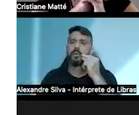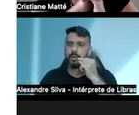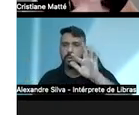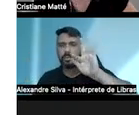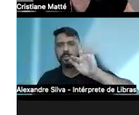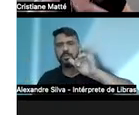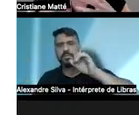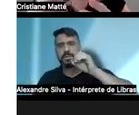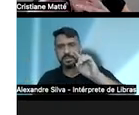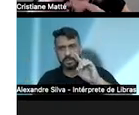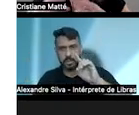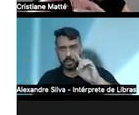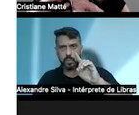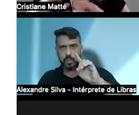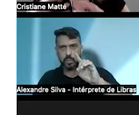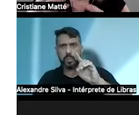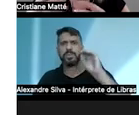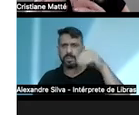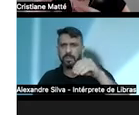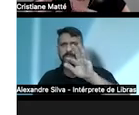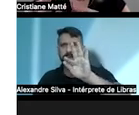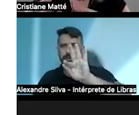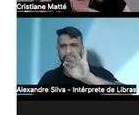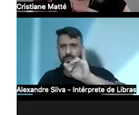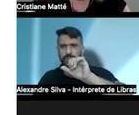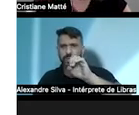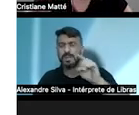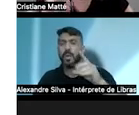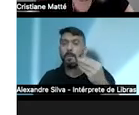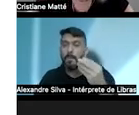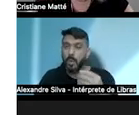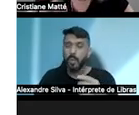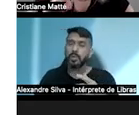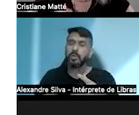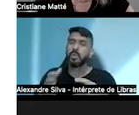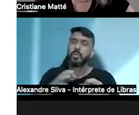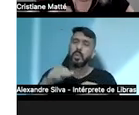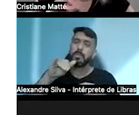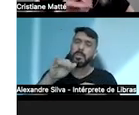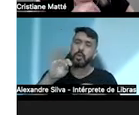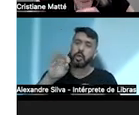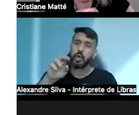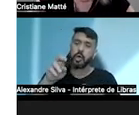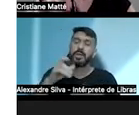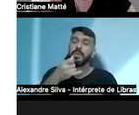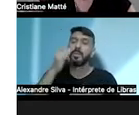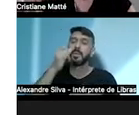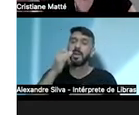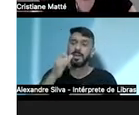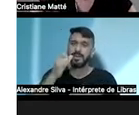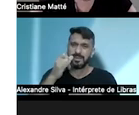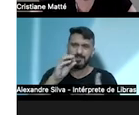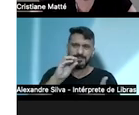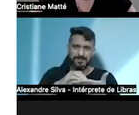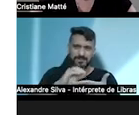mitocondrial. Essa fissão excessiva da mitocôndria, ela leva a um déficit energético, que é